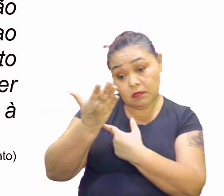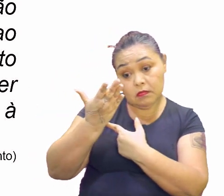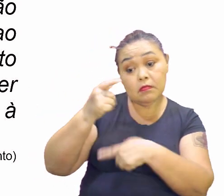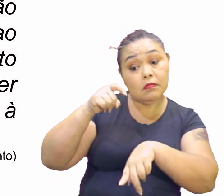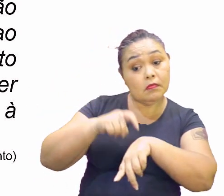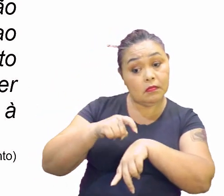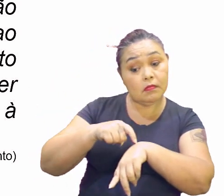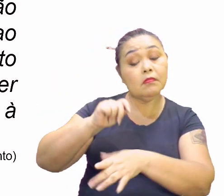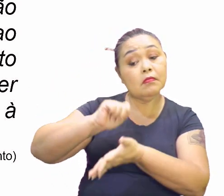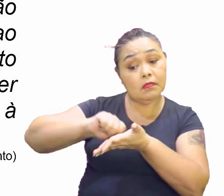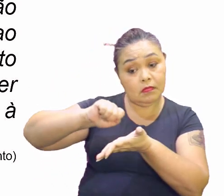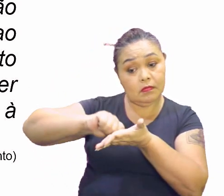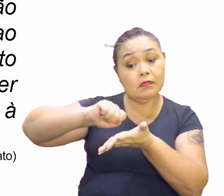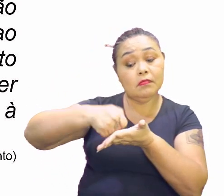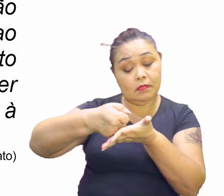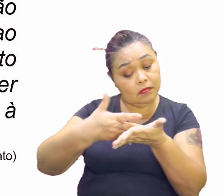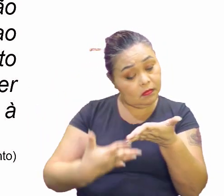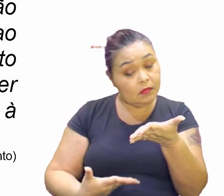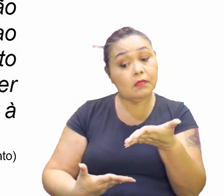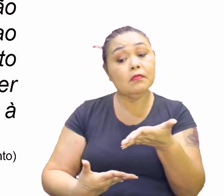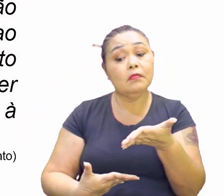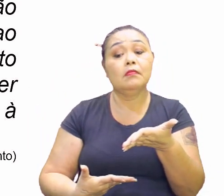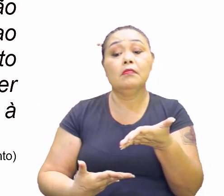você no momento que for descrever.